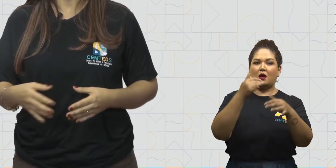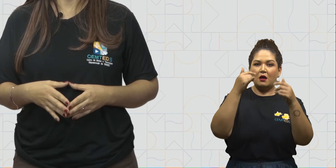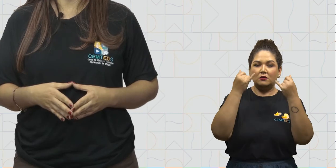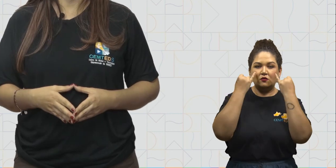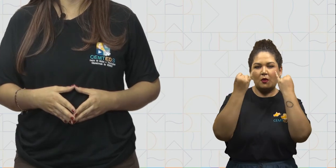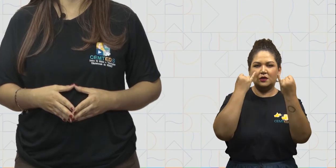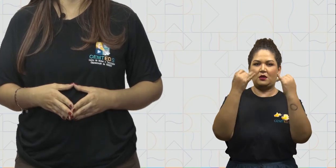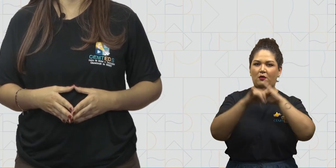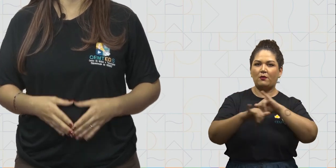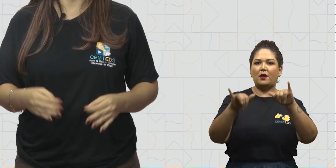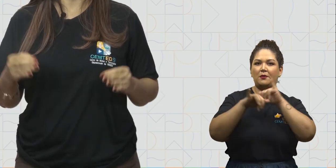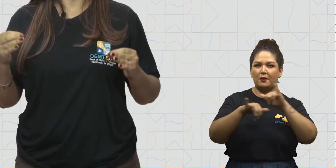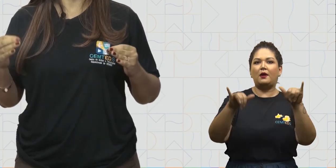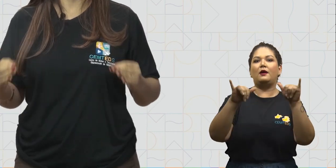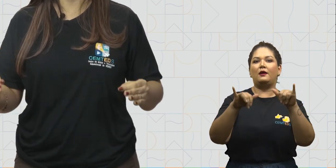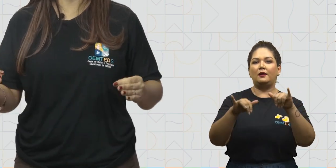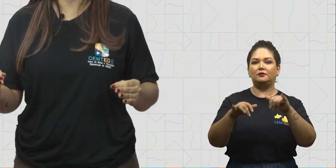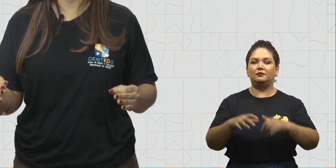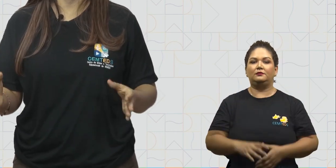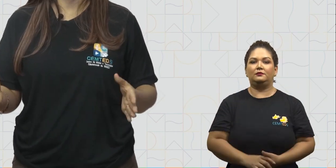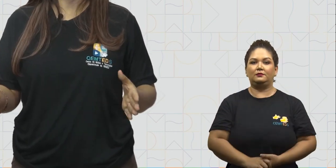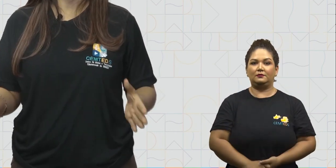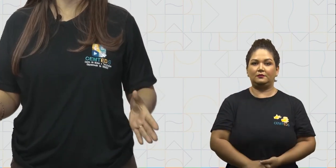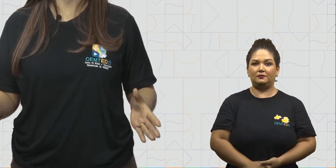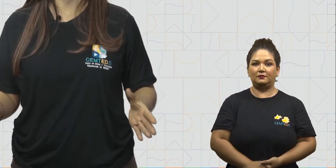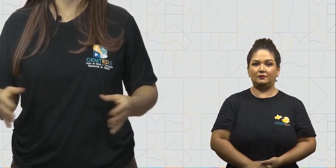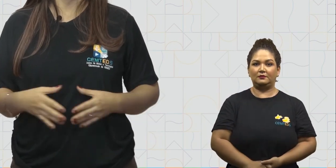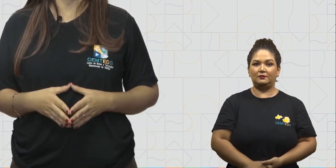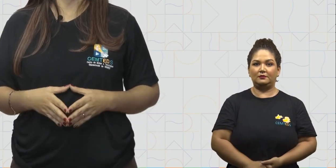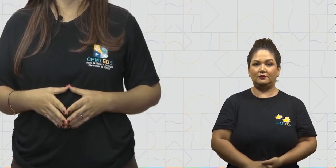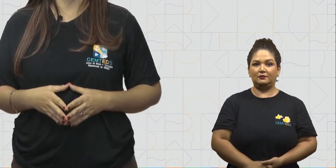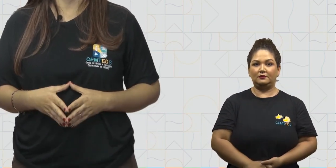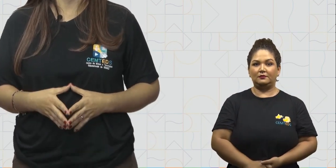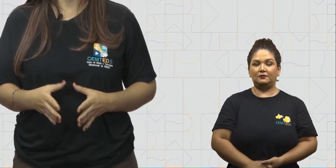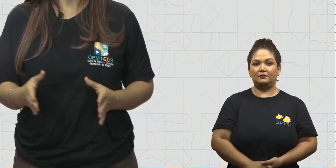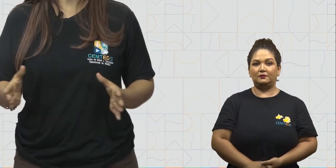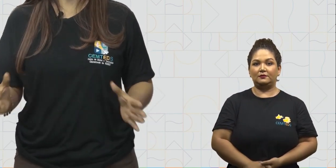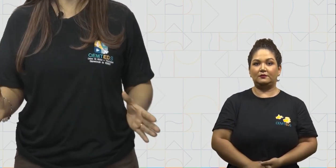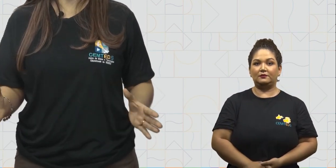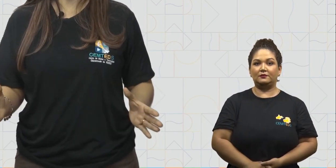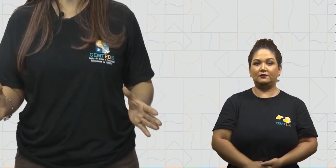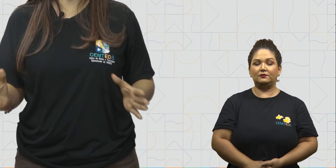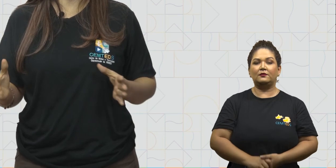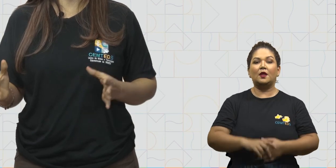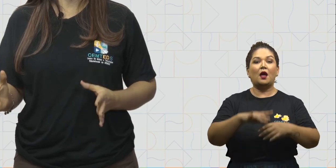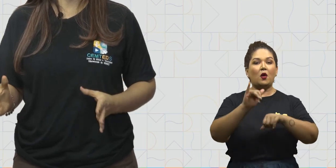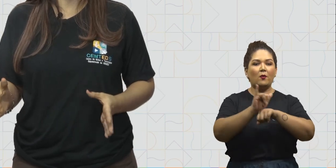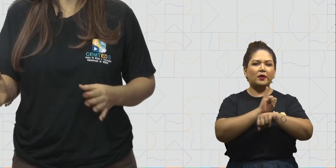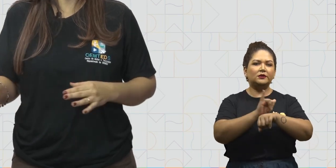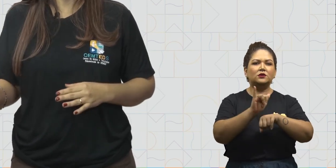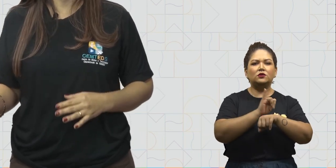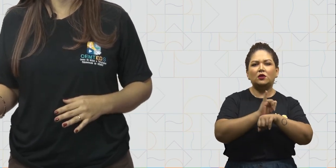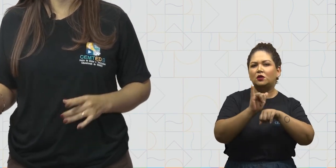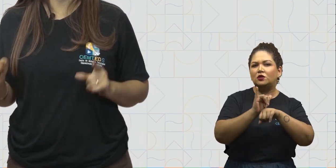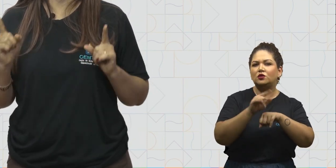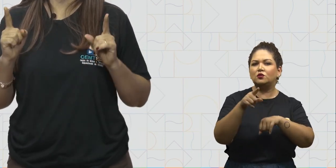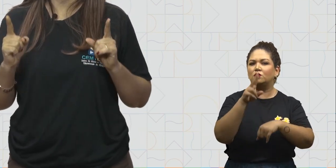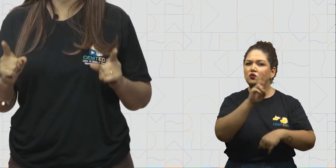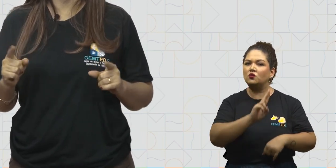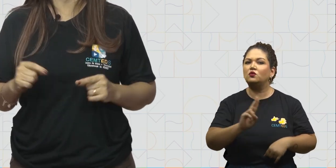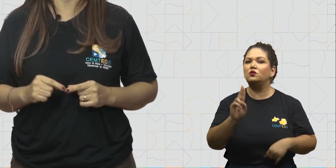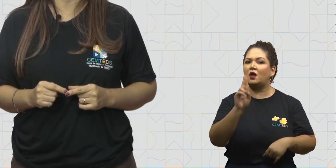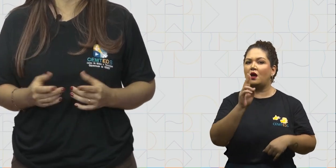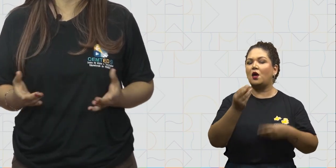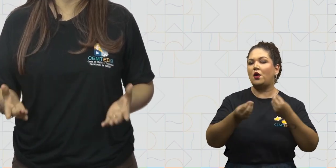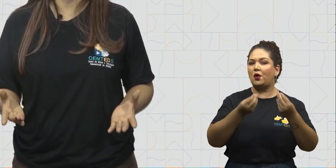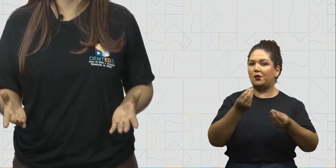informar e, finalmente, transmitir a mensagem desejada. E uma das estratégias e caminhos que